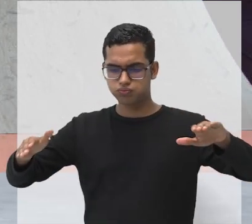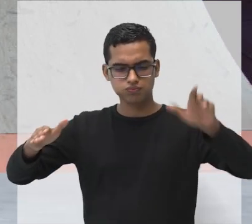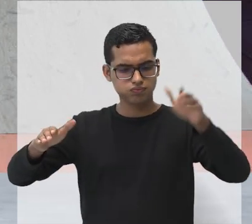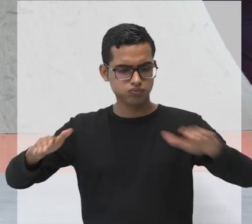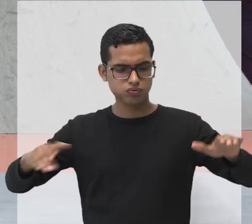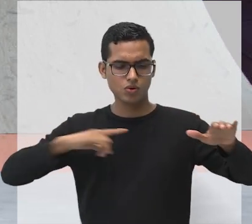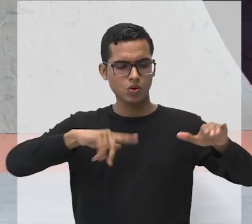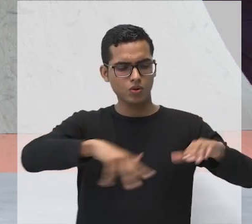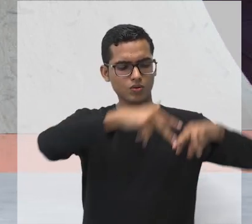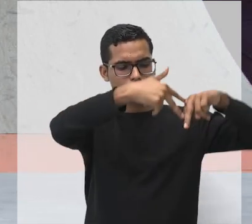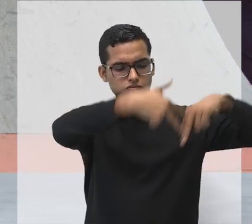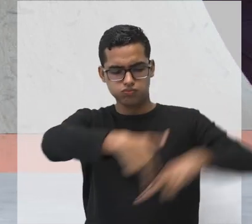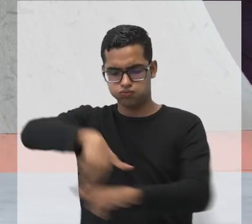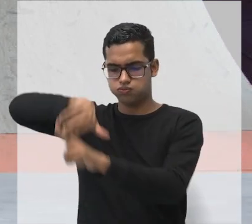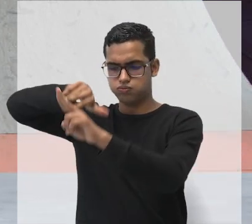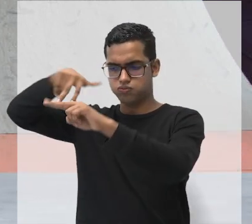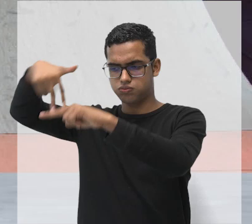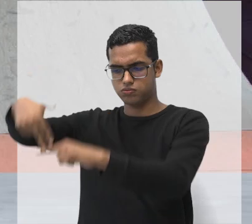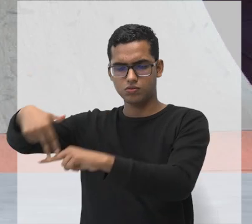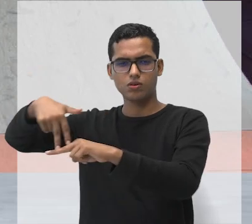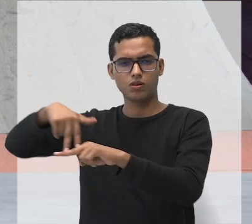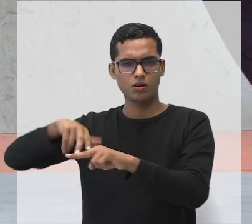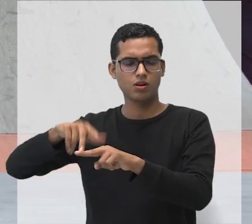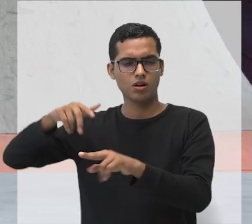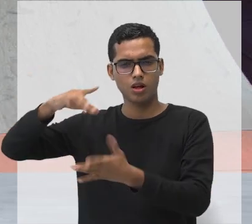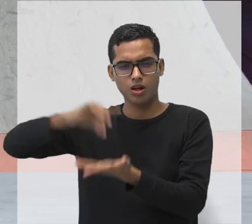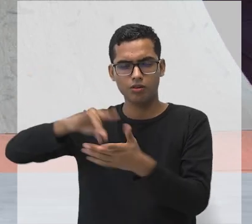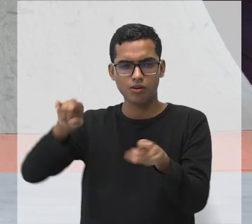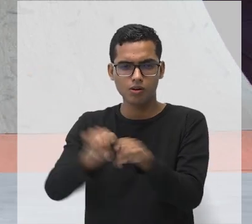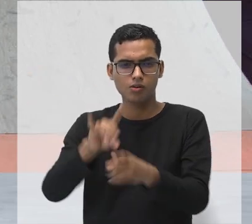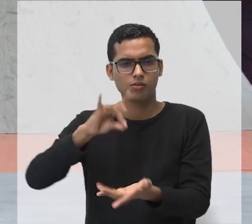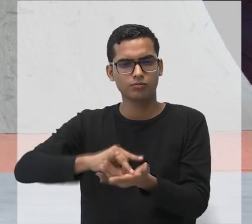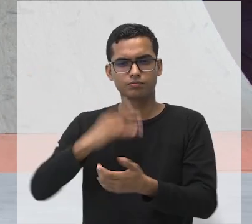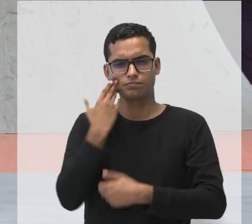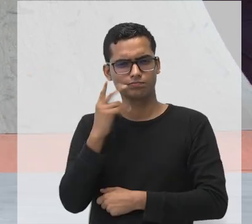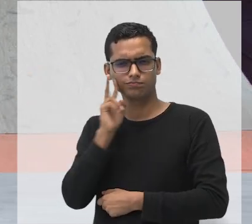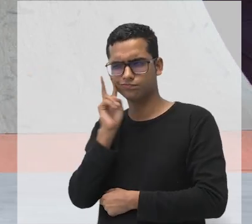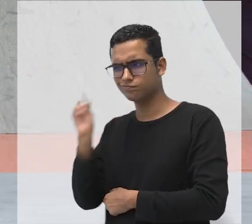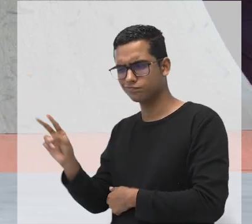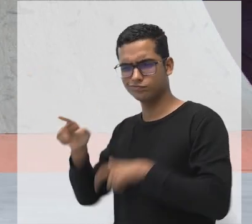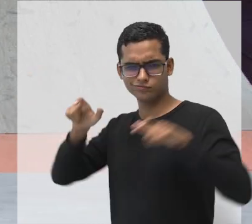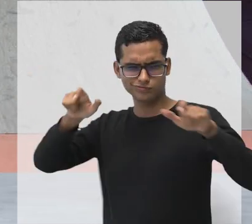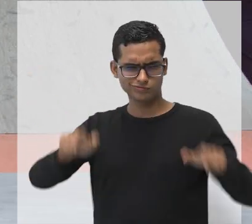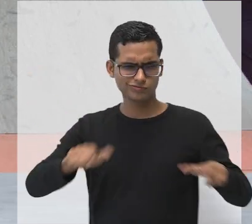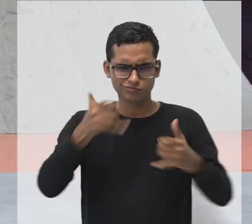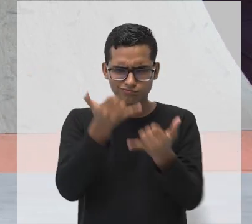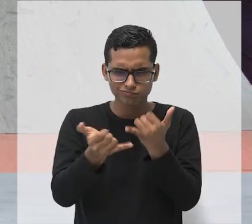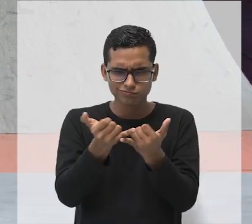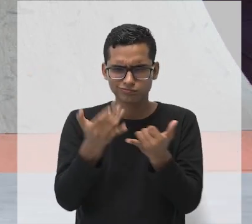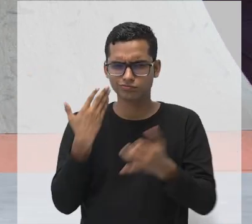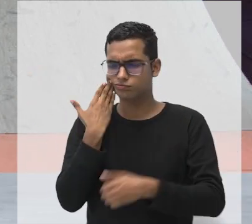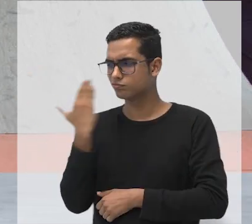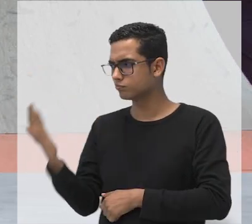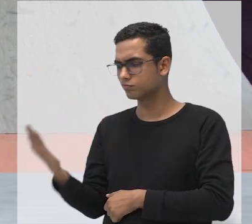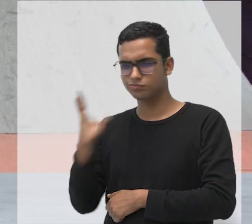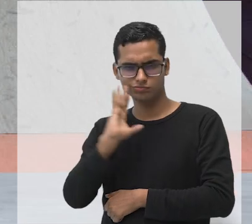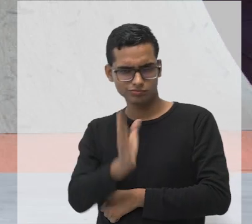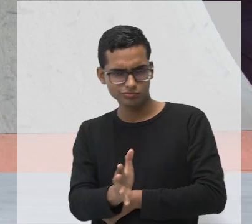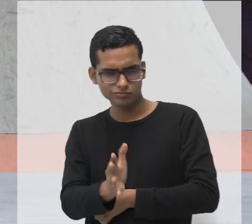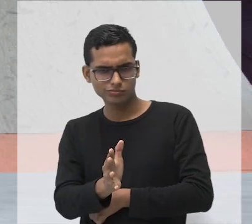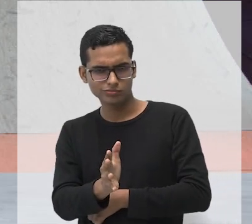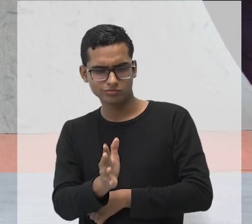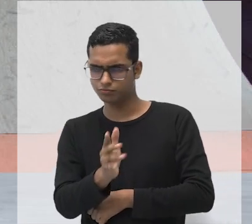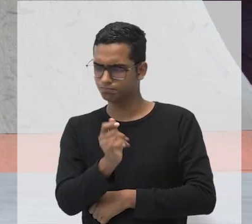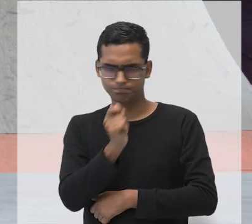super radical. E aí, vocês já viram um ambiente parecido com esse? Se não